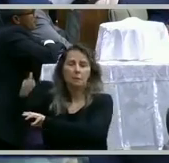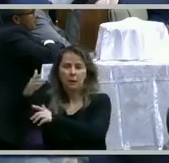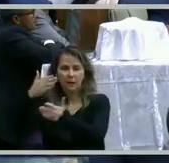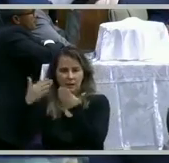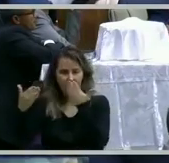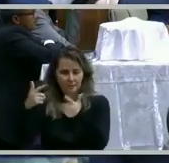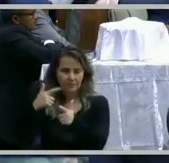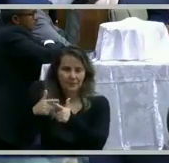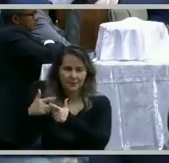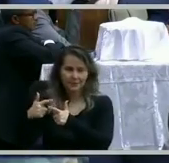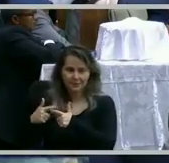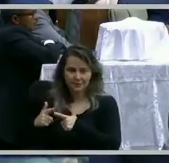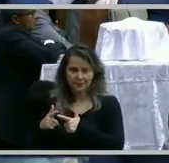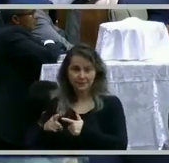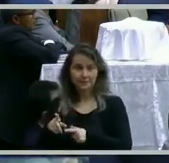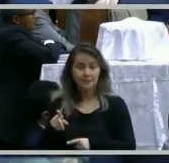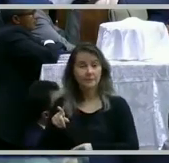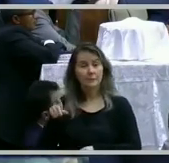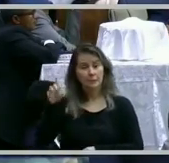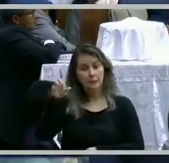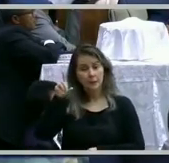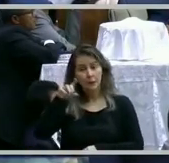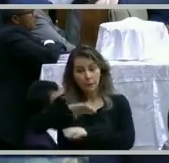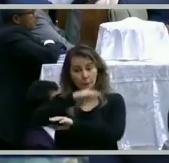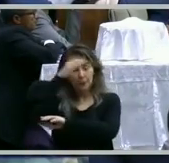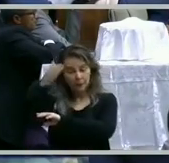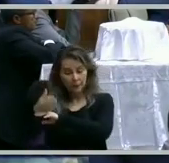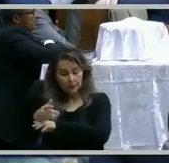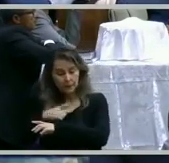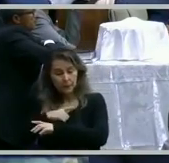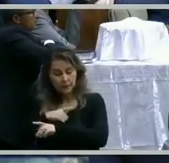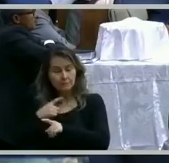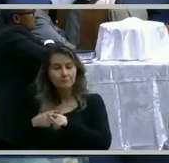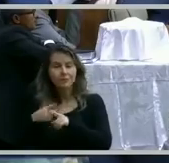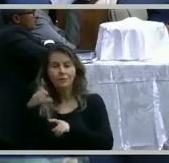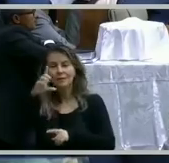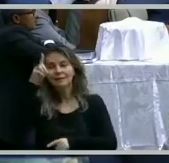Mas eles existem na tua vida e na minha porque Deus permitiu.